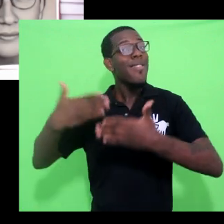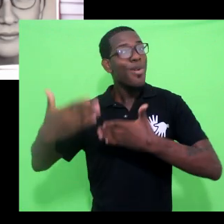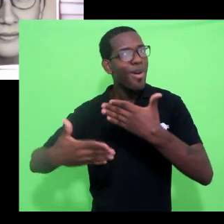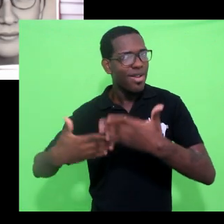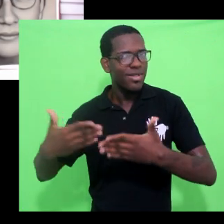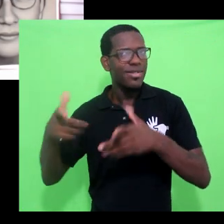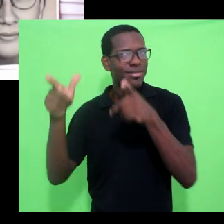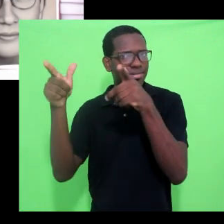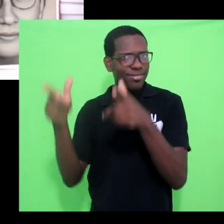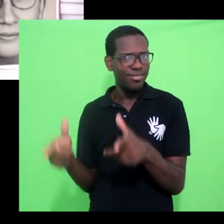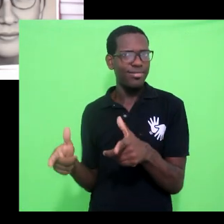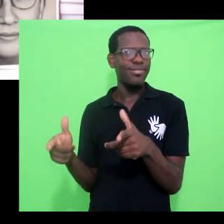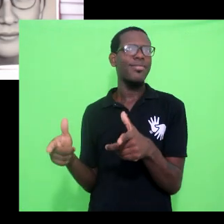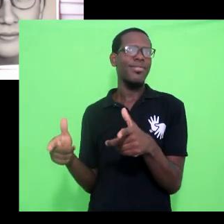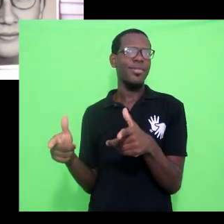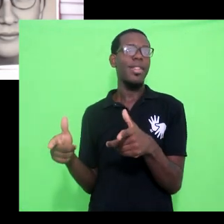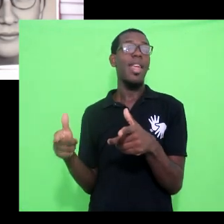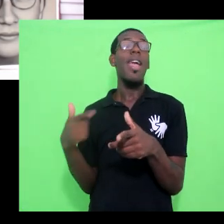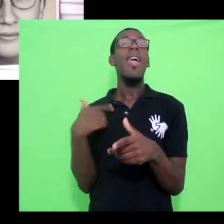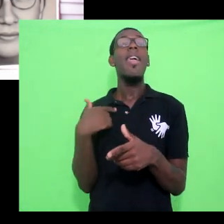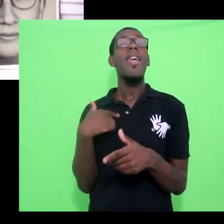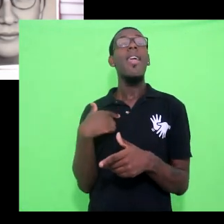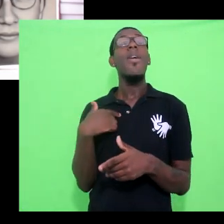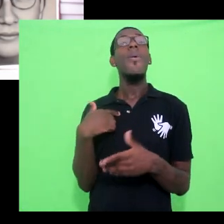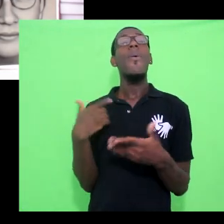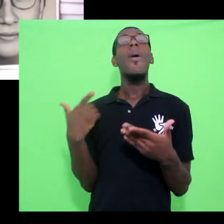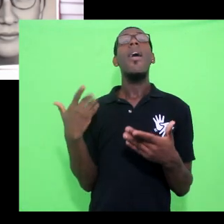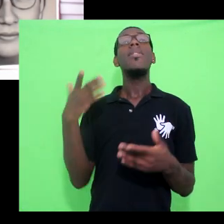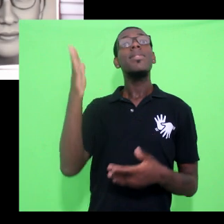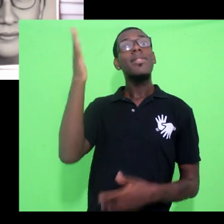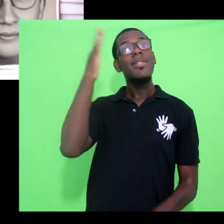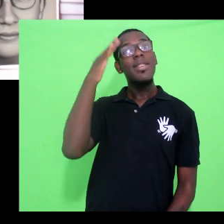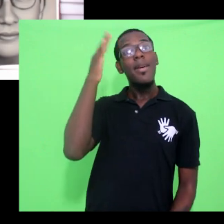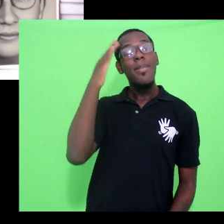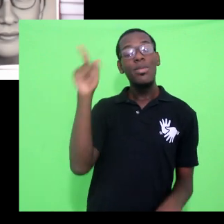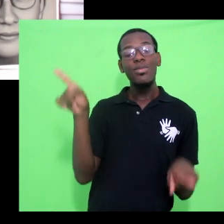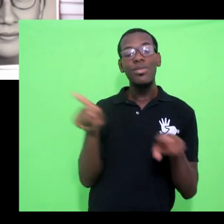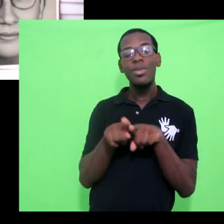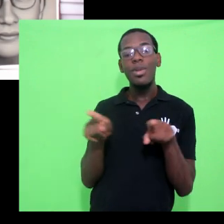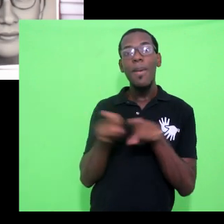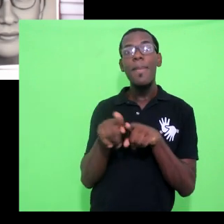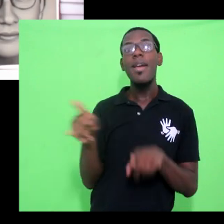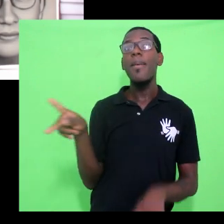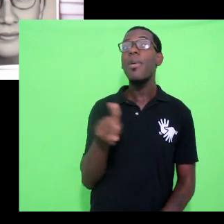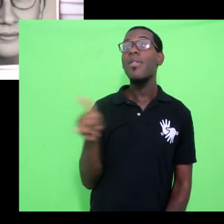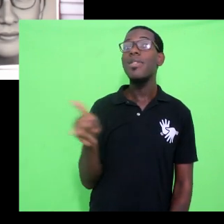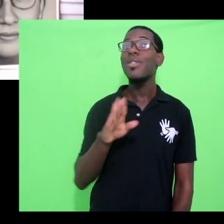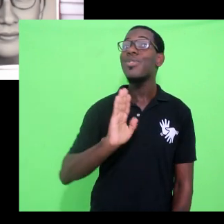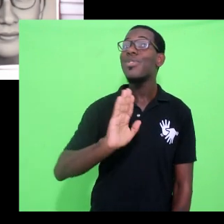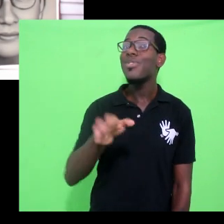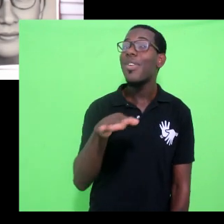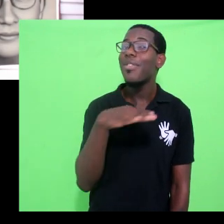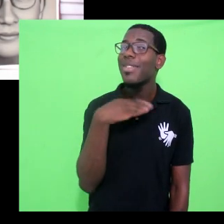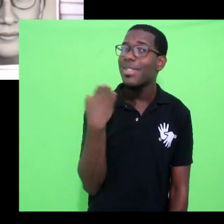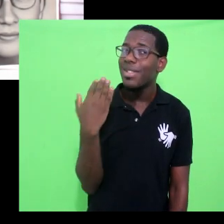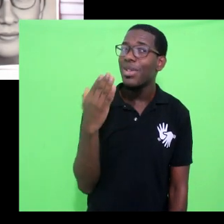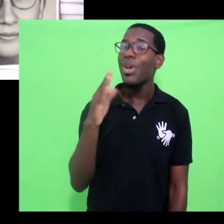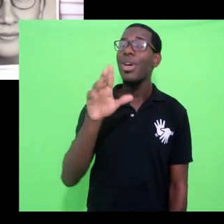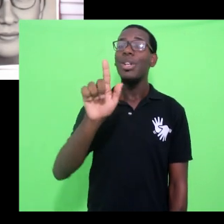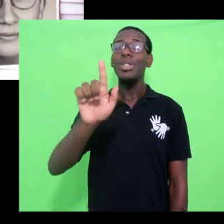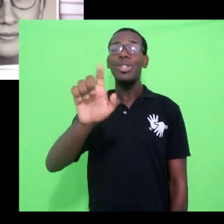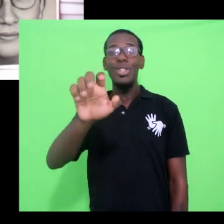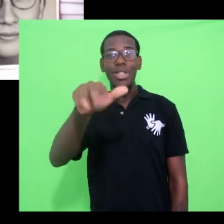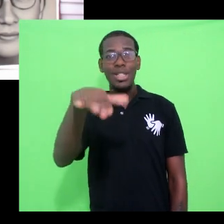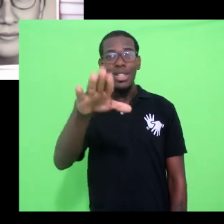eles ofereceram alguns cursos que eu acabei me matriculando. Em decorrência disso,